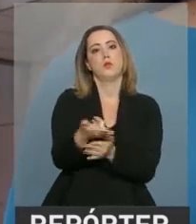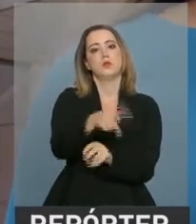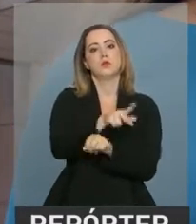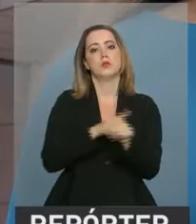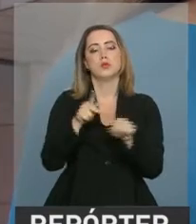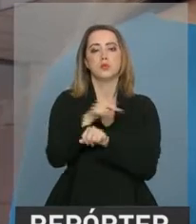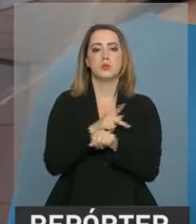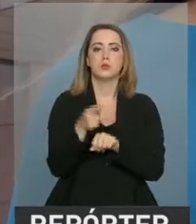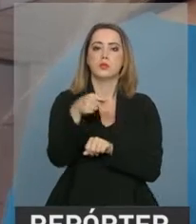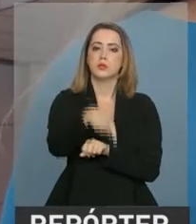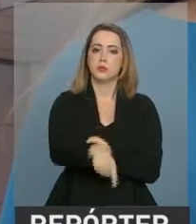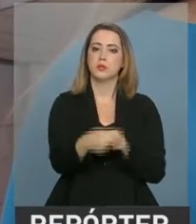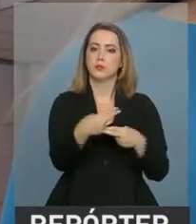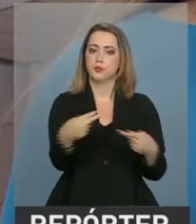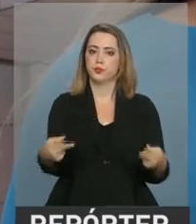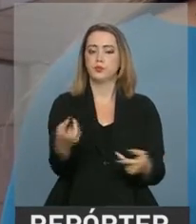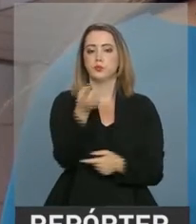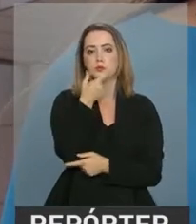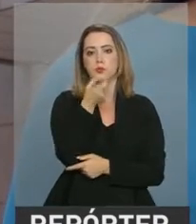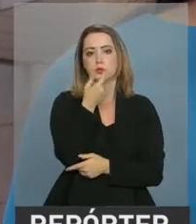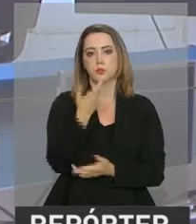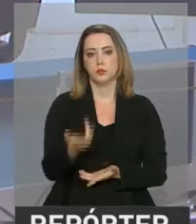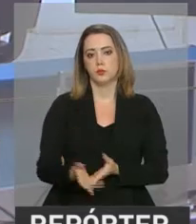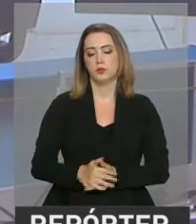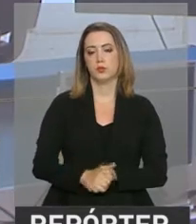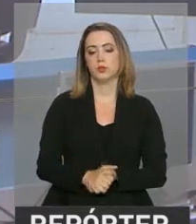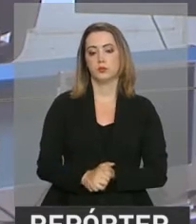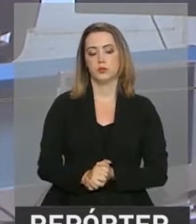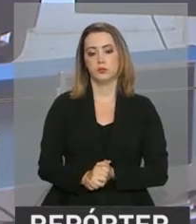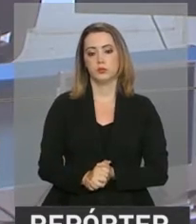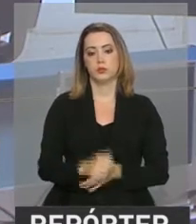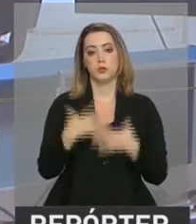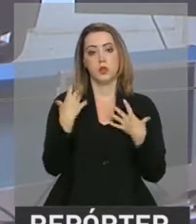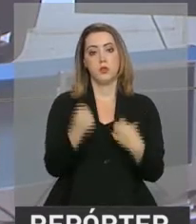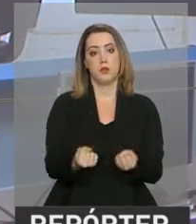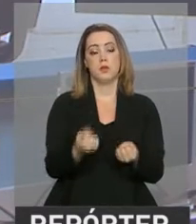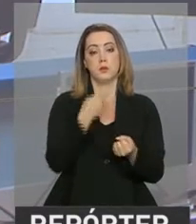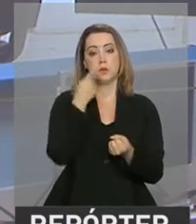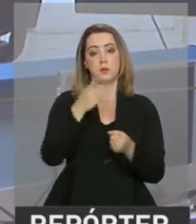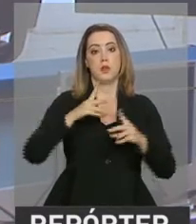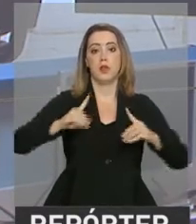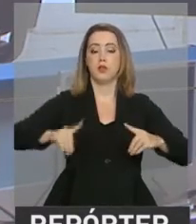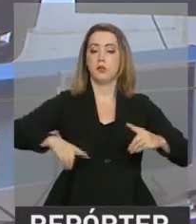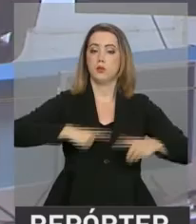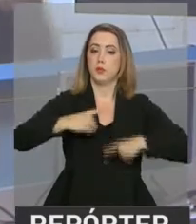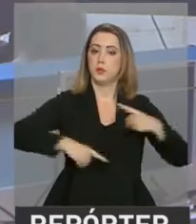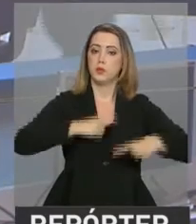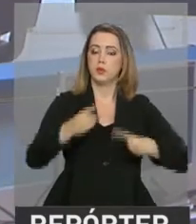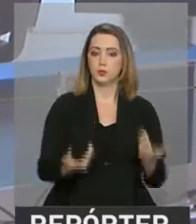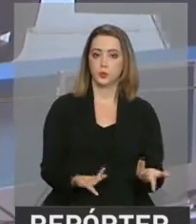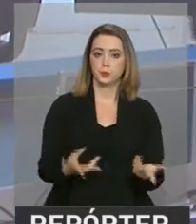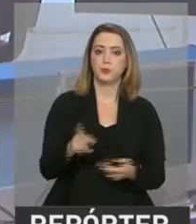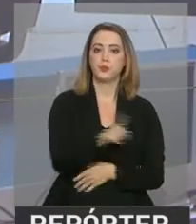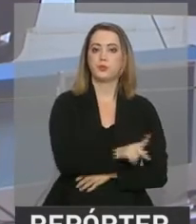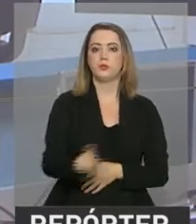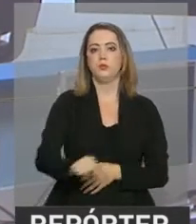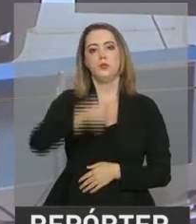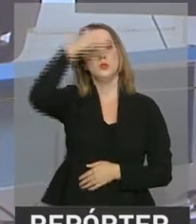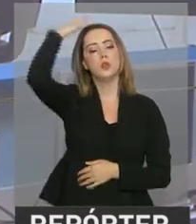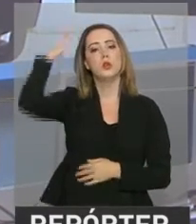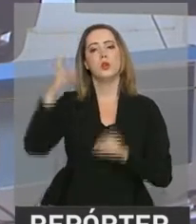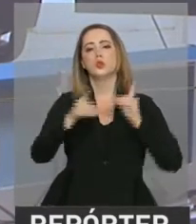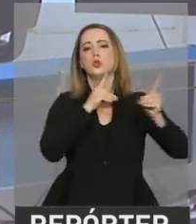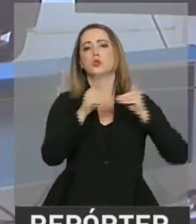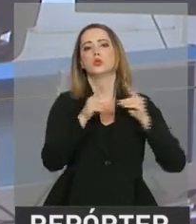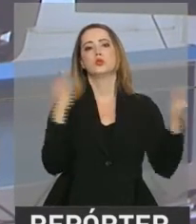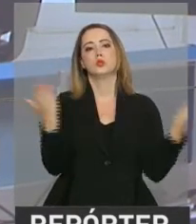de brasília gabriela noronha vamos falar de temas políticos agora o presidente michel temer discute hoje com centrais sindicais